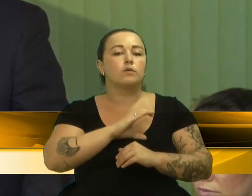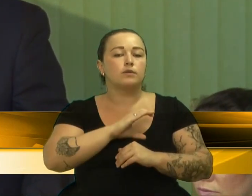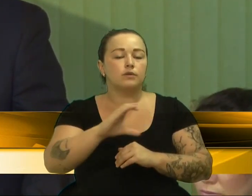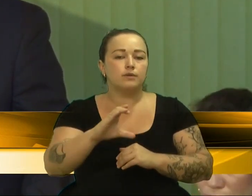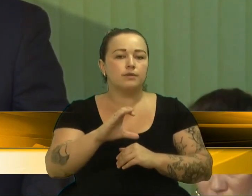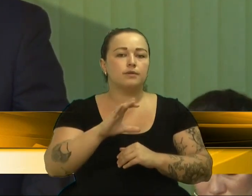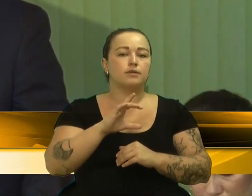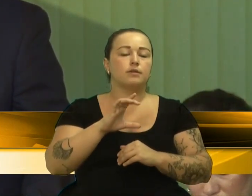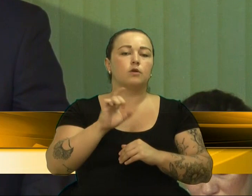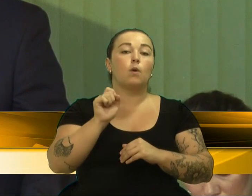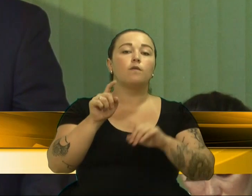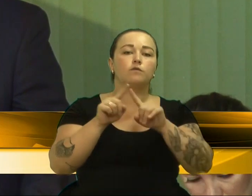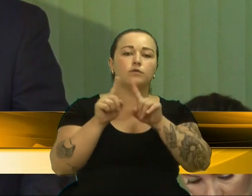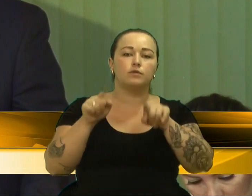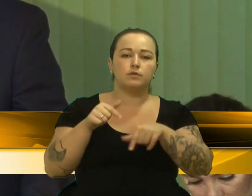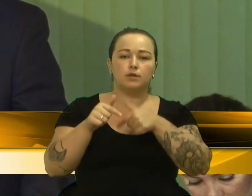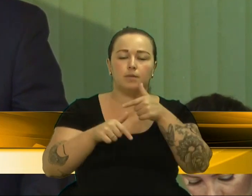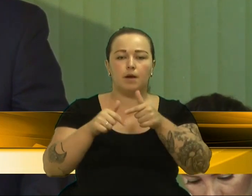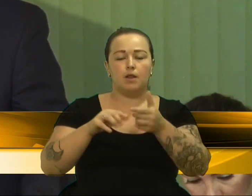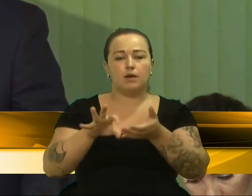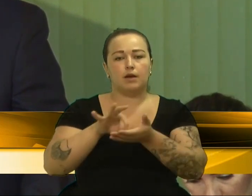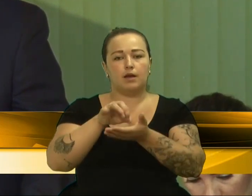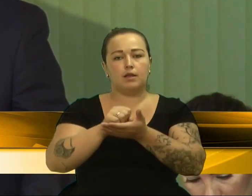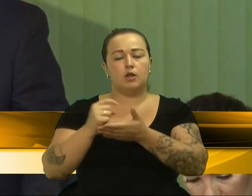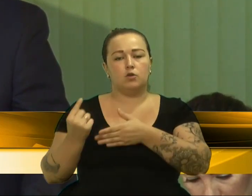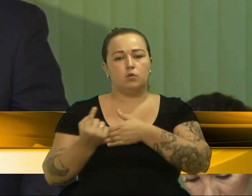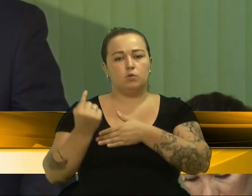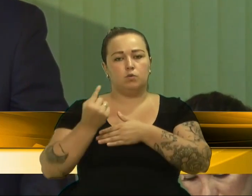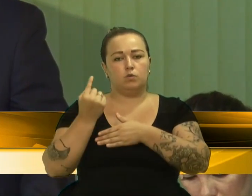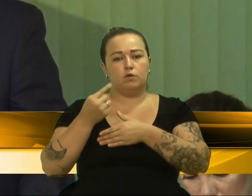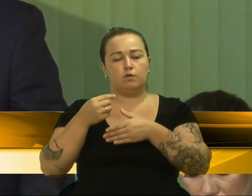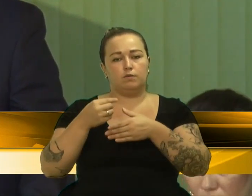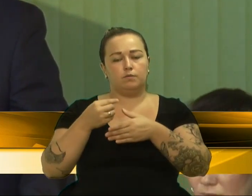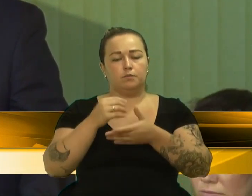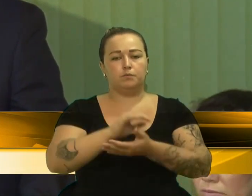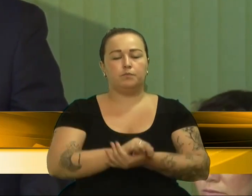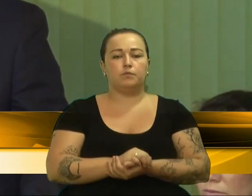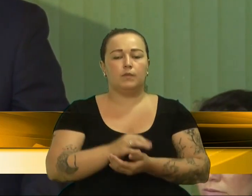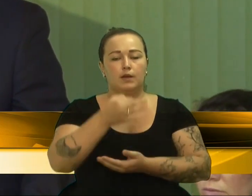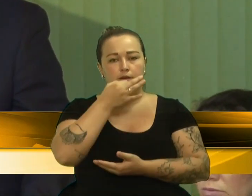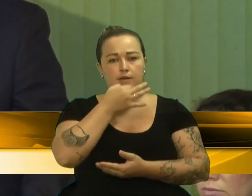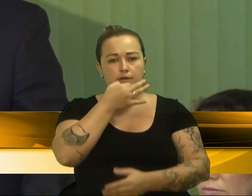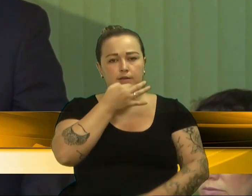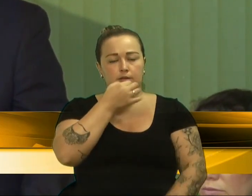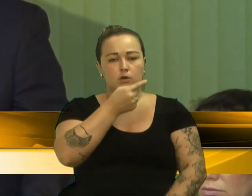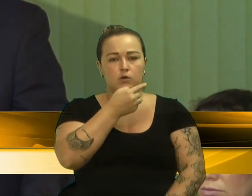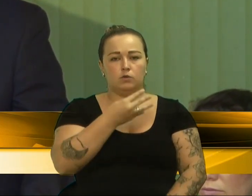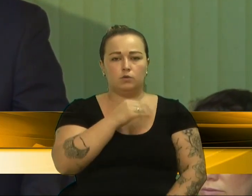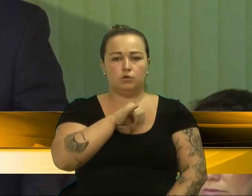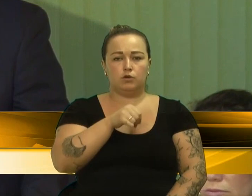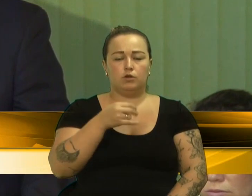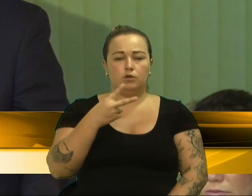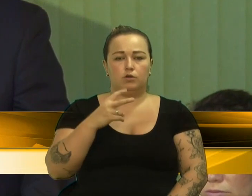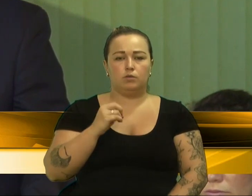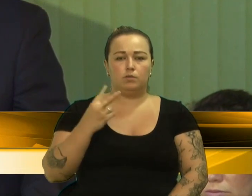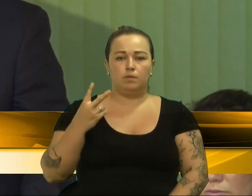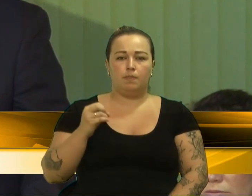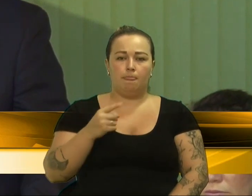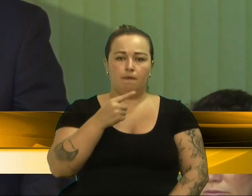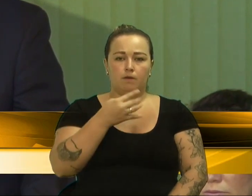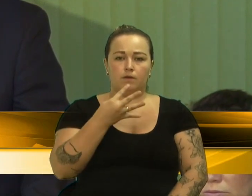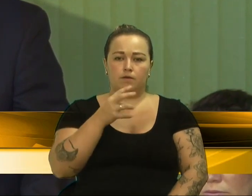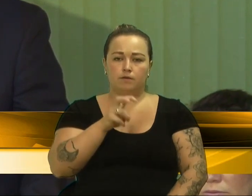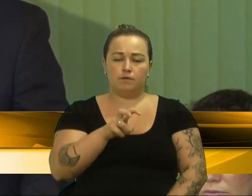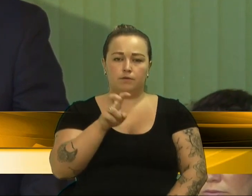Quais servidores trabalham no setor de cadastro único? Anexar lista e folha ponto. Caxias do Sul, 14 de janeiro de 2020, 145